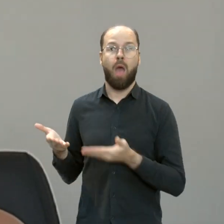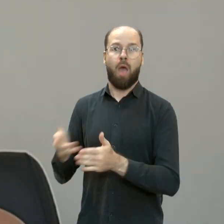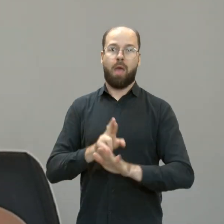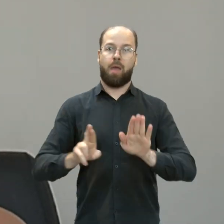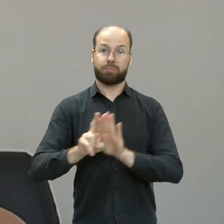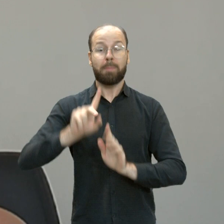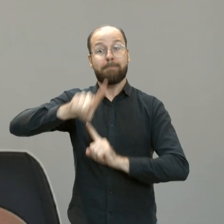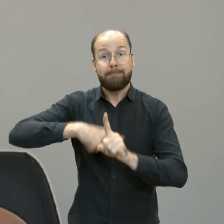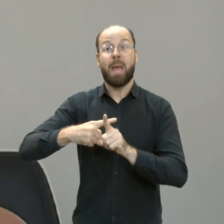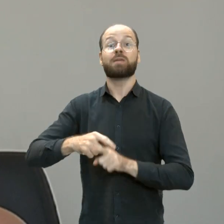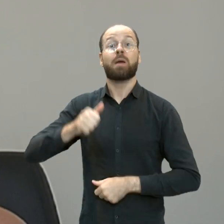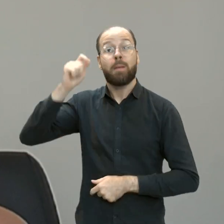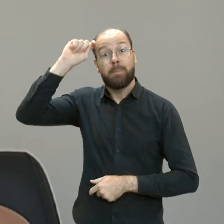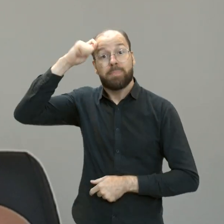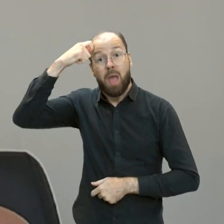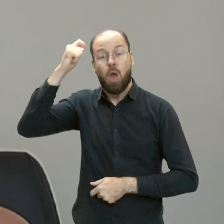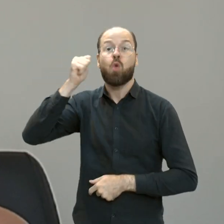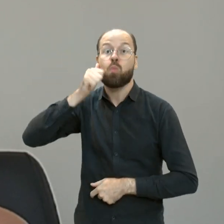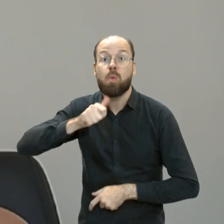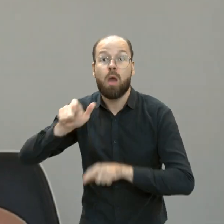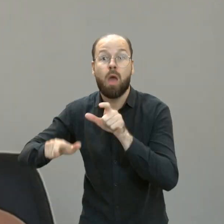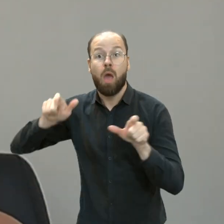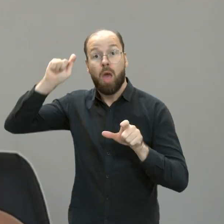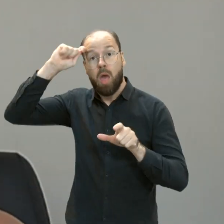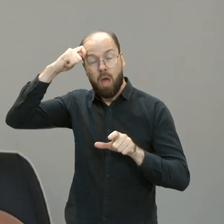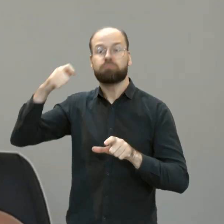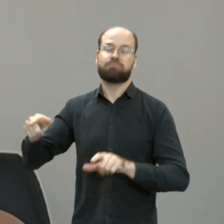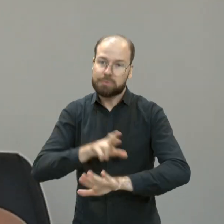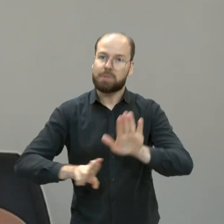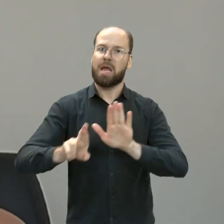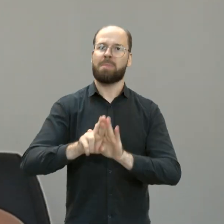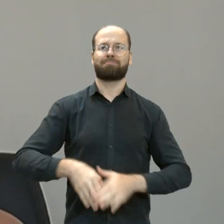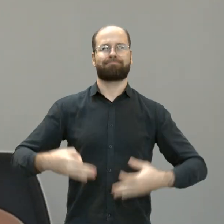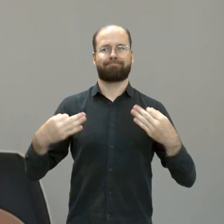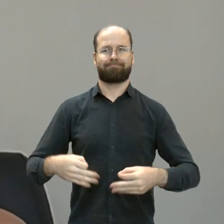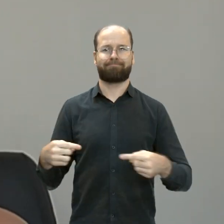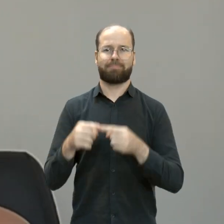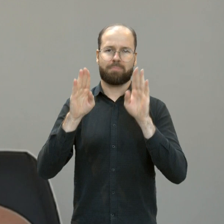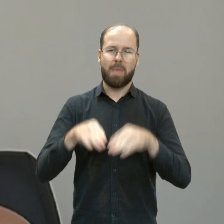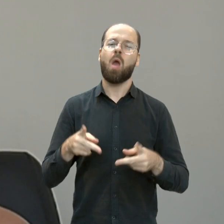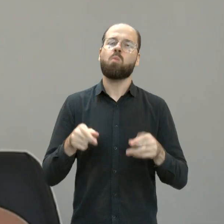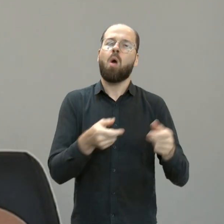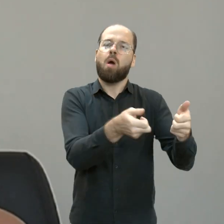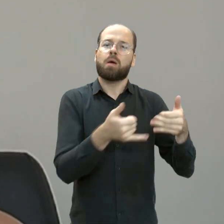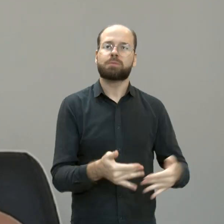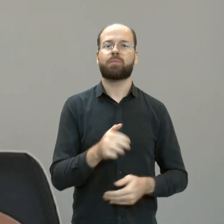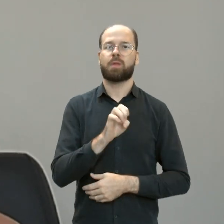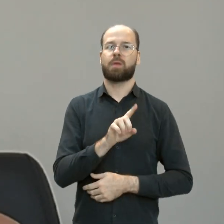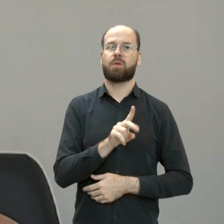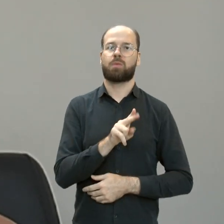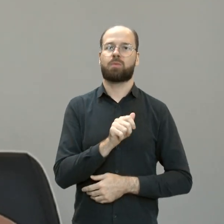todas nós mulheres, como bem lembrou a Eduarda, não é? Esse passarinho com um espinho na